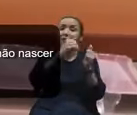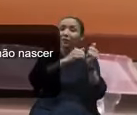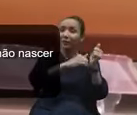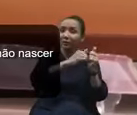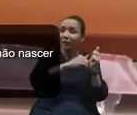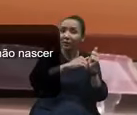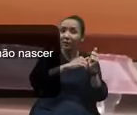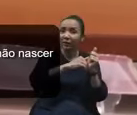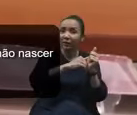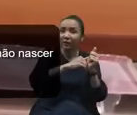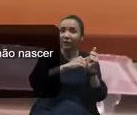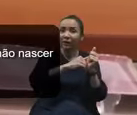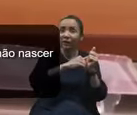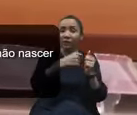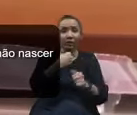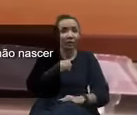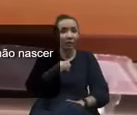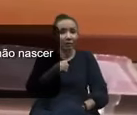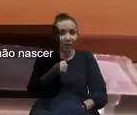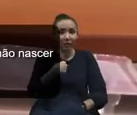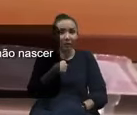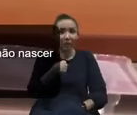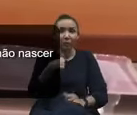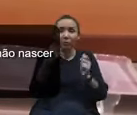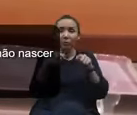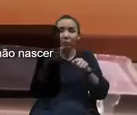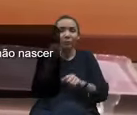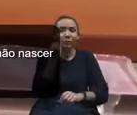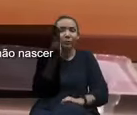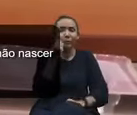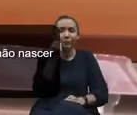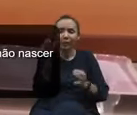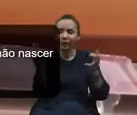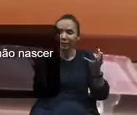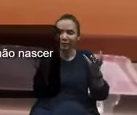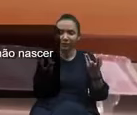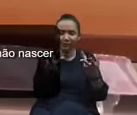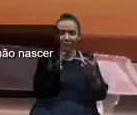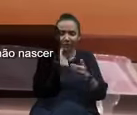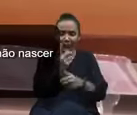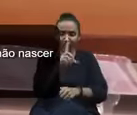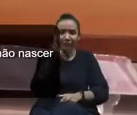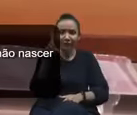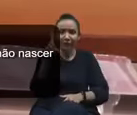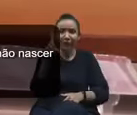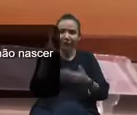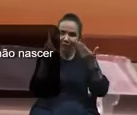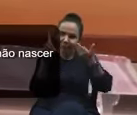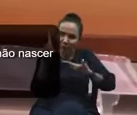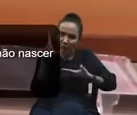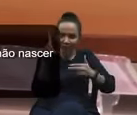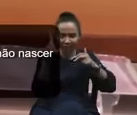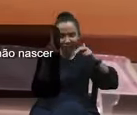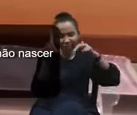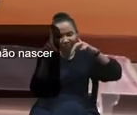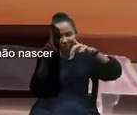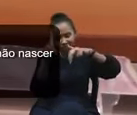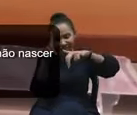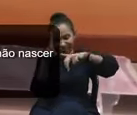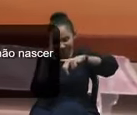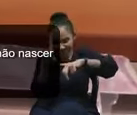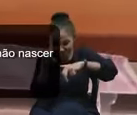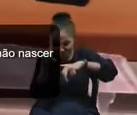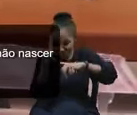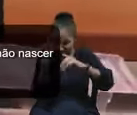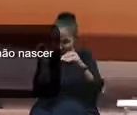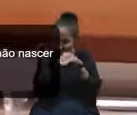Maravilhas de Deus eu entrar na dimensão espiritual gente queridas